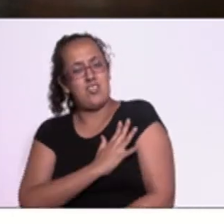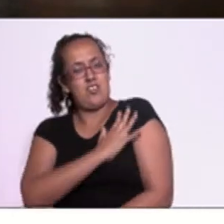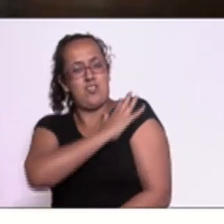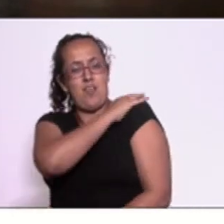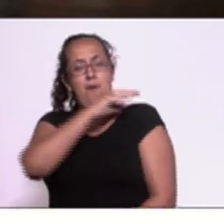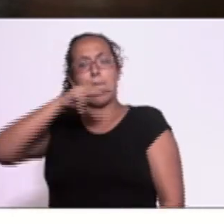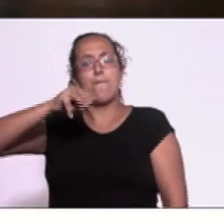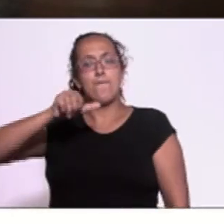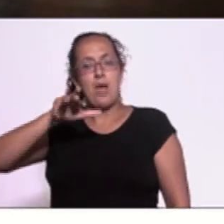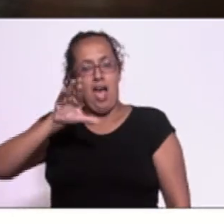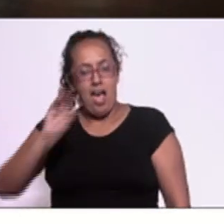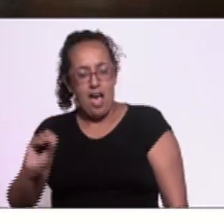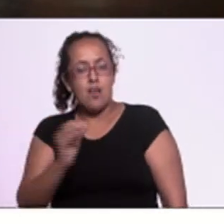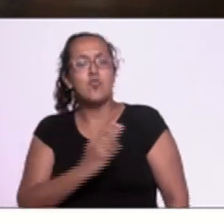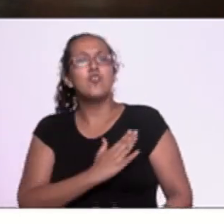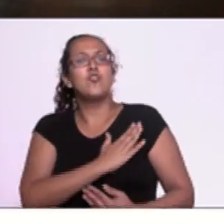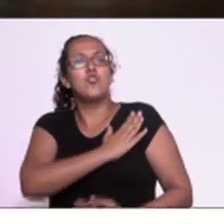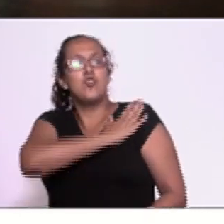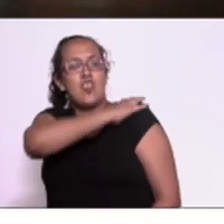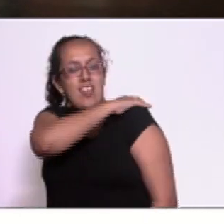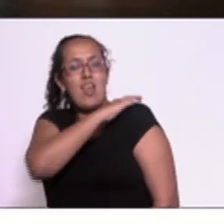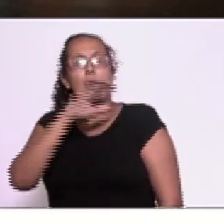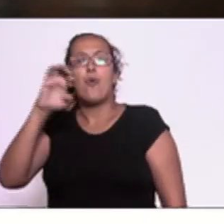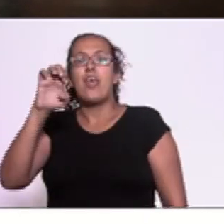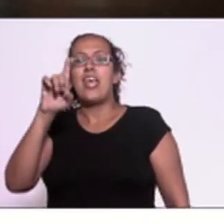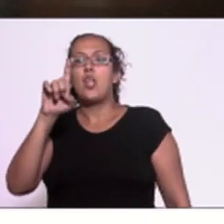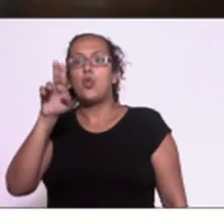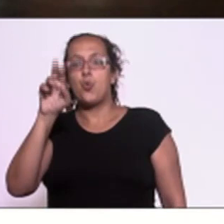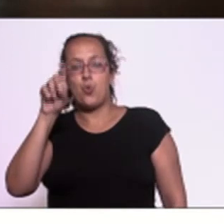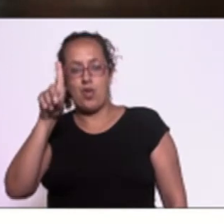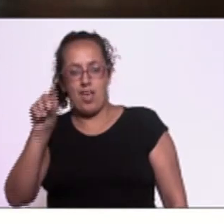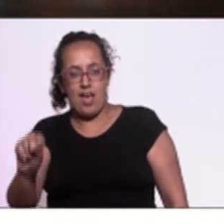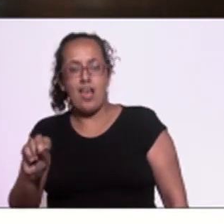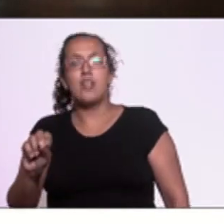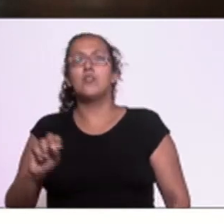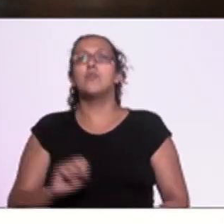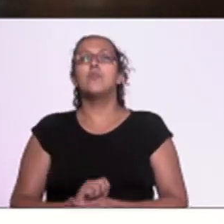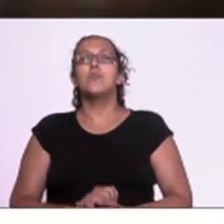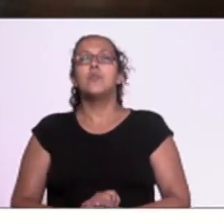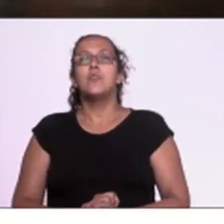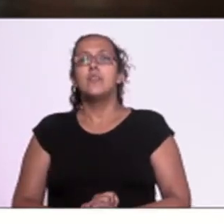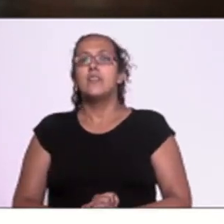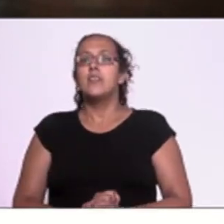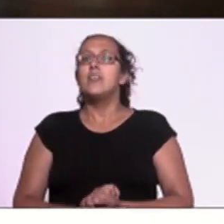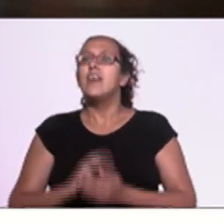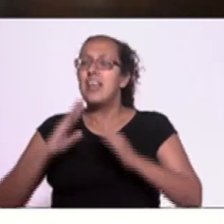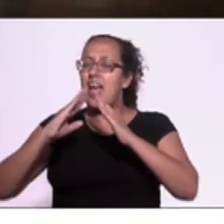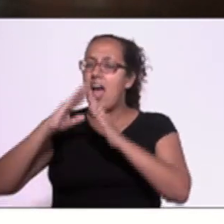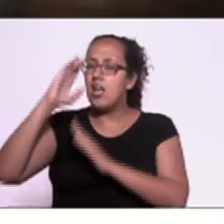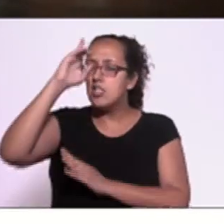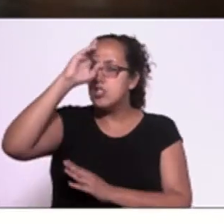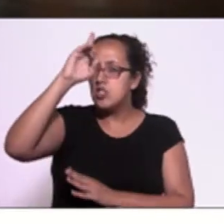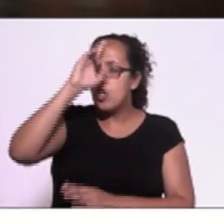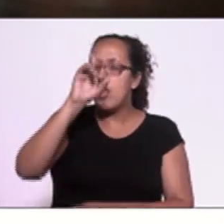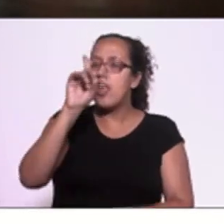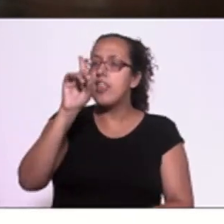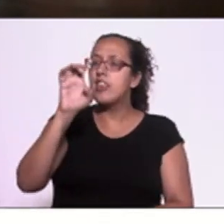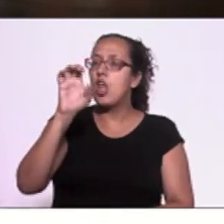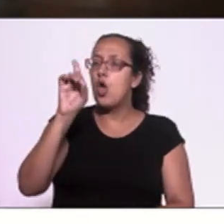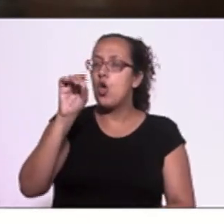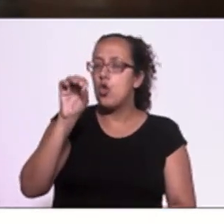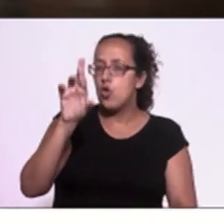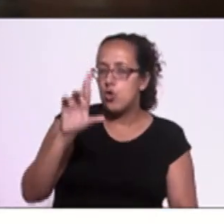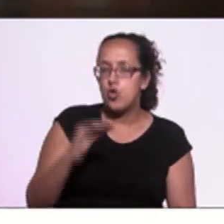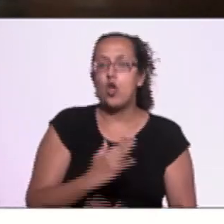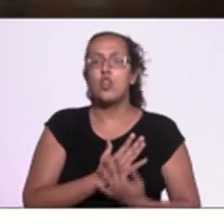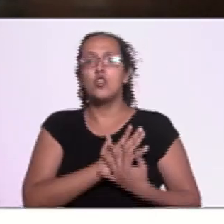Laporta, ao general Eduardo José Barbosa, do Clube Militar, à Casa Histórica de Deodoro, general